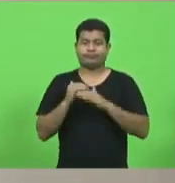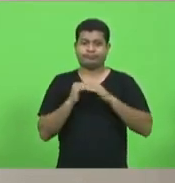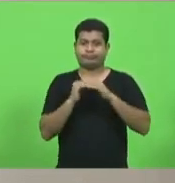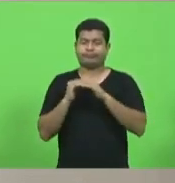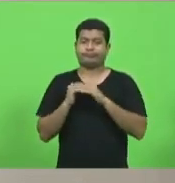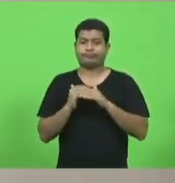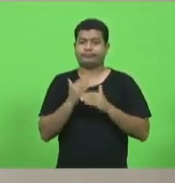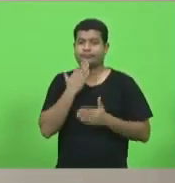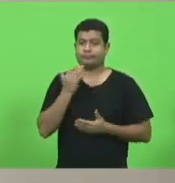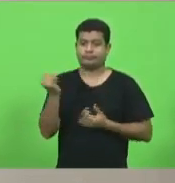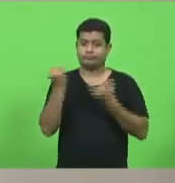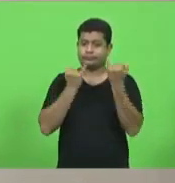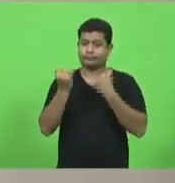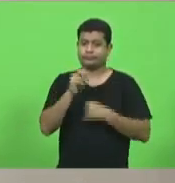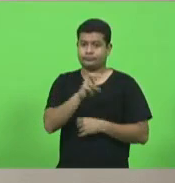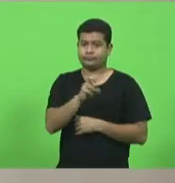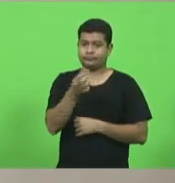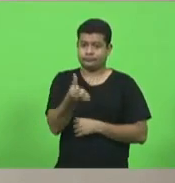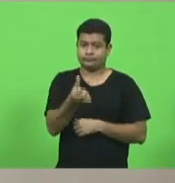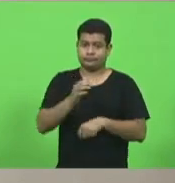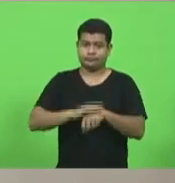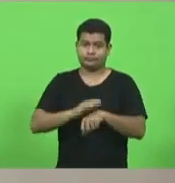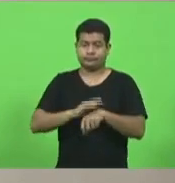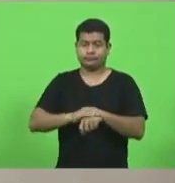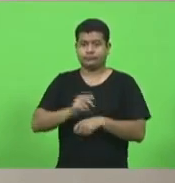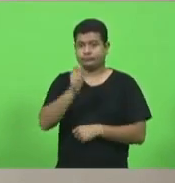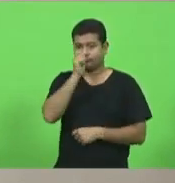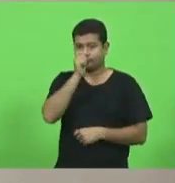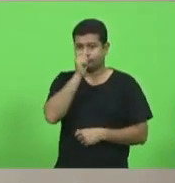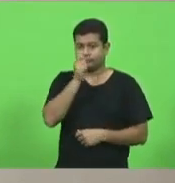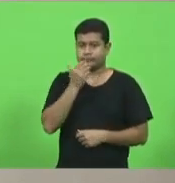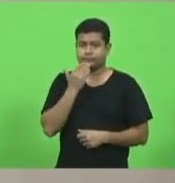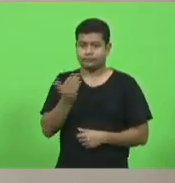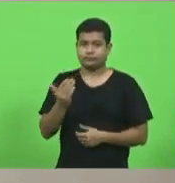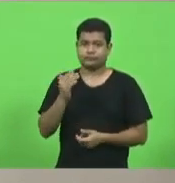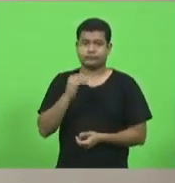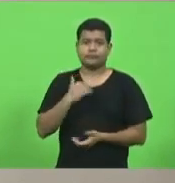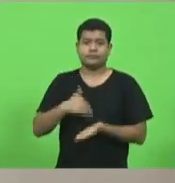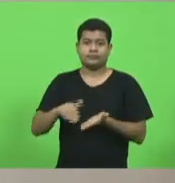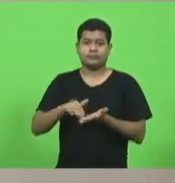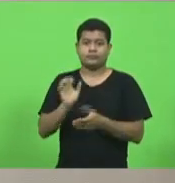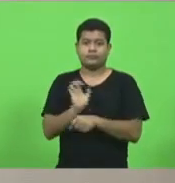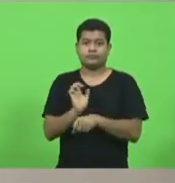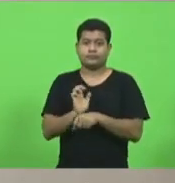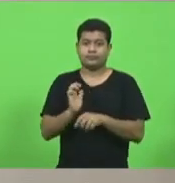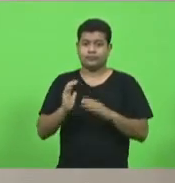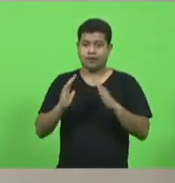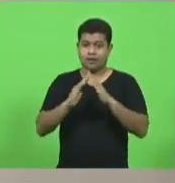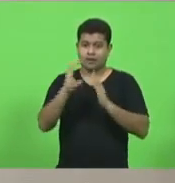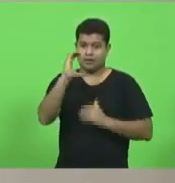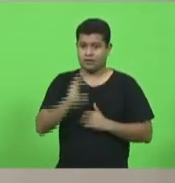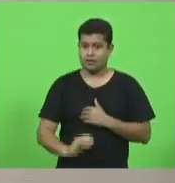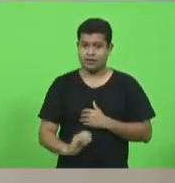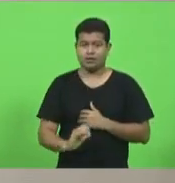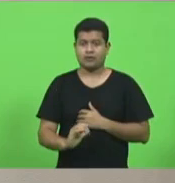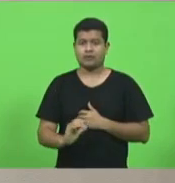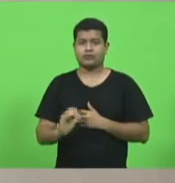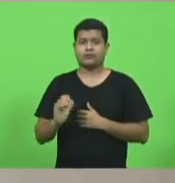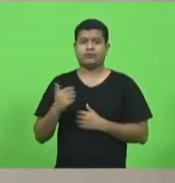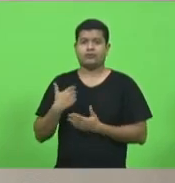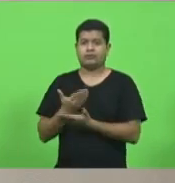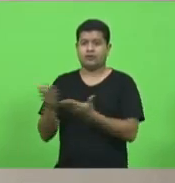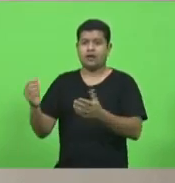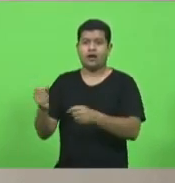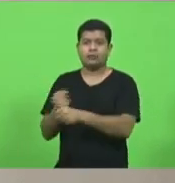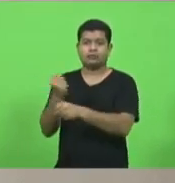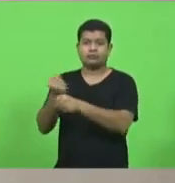unanimidade. Pedido de informação 56. Autor deputado João Amin, solicitando ao secretário do Estado da Casa Civil informações acerca da realização de obras